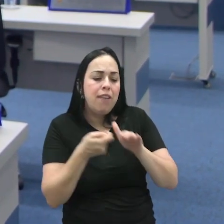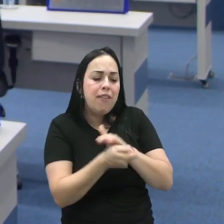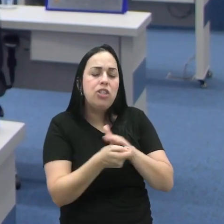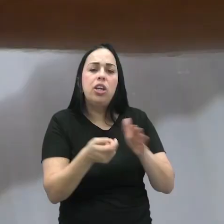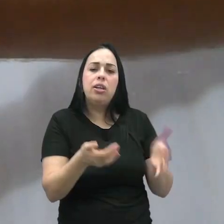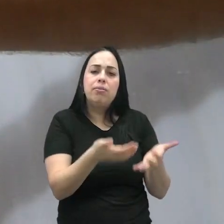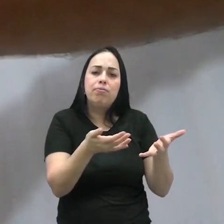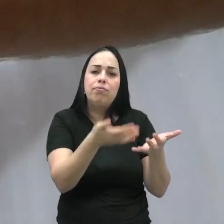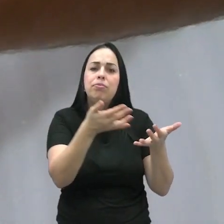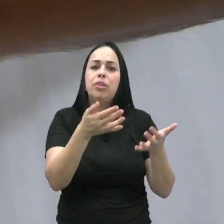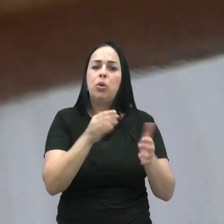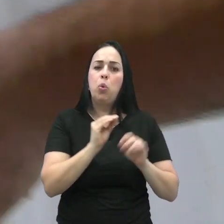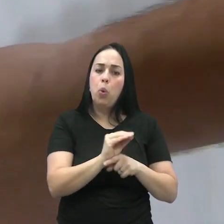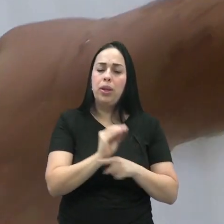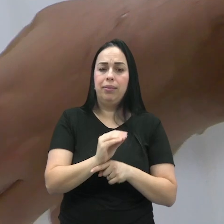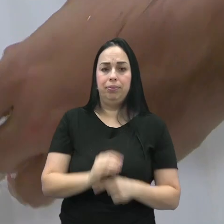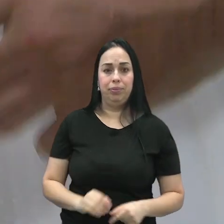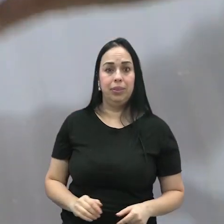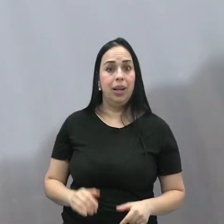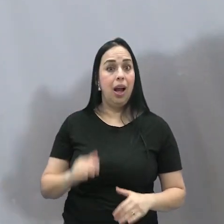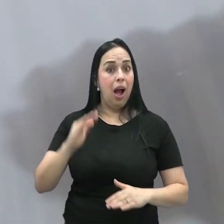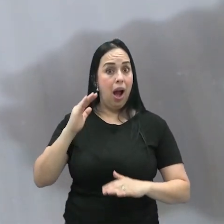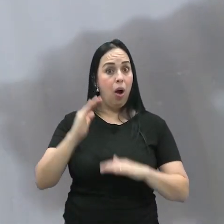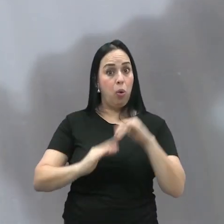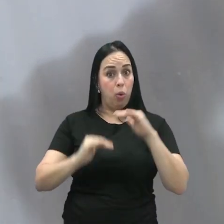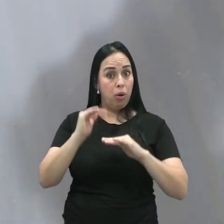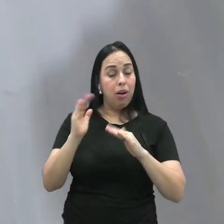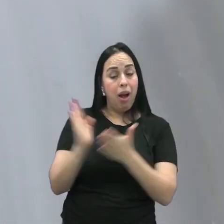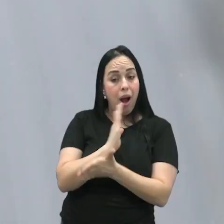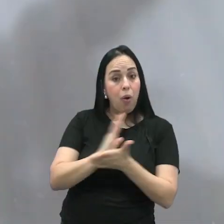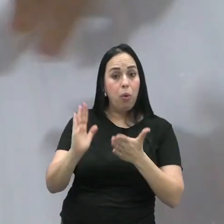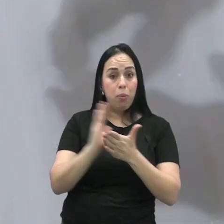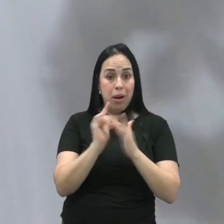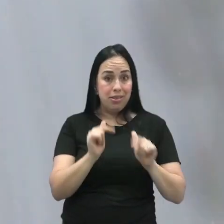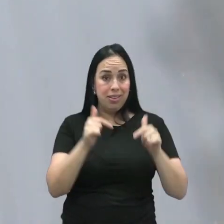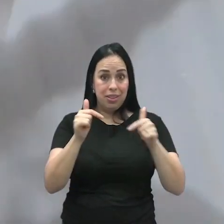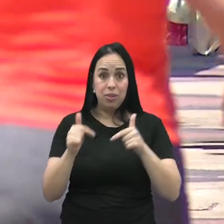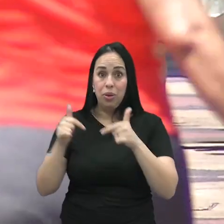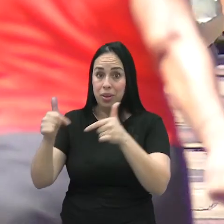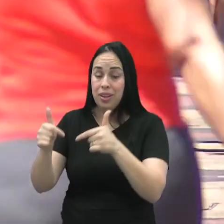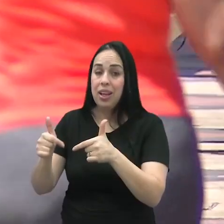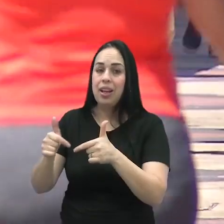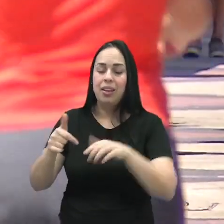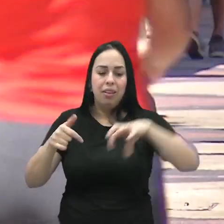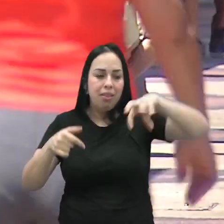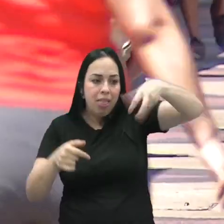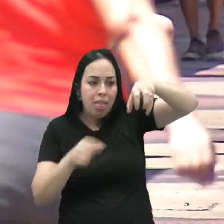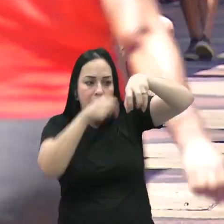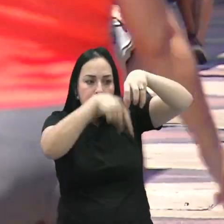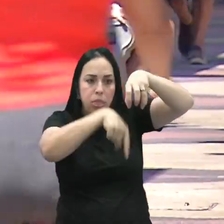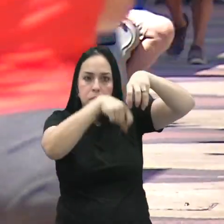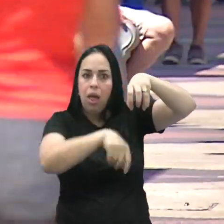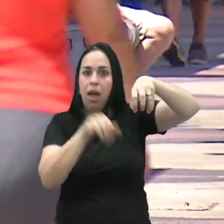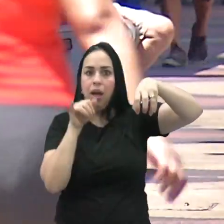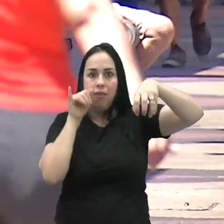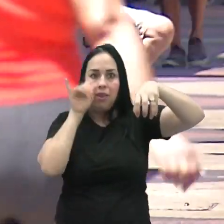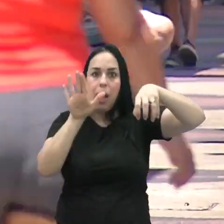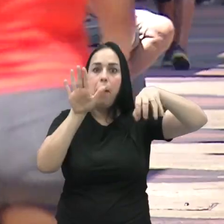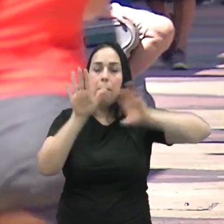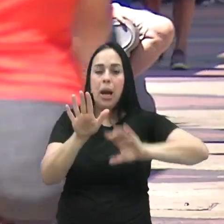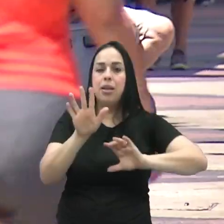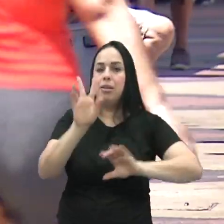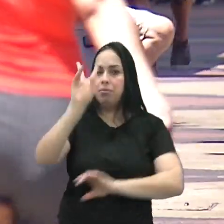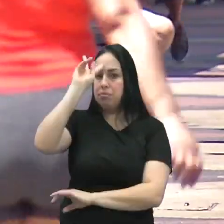das nascentes. Alguns gestos no dia a dia ajudam a evitar desperdícios, mas a verdadeira mudança